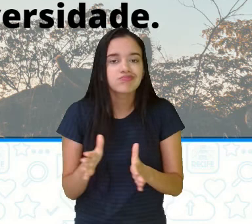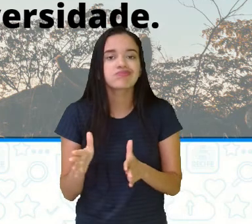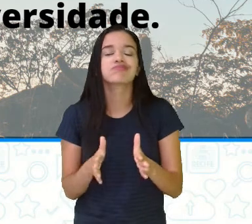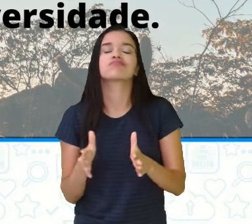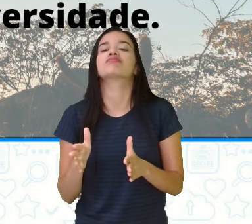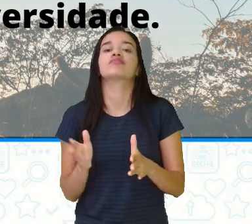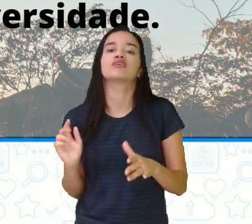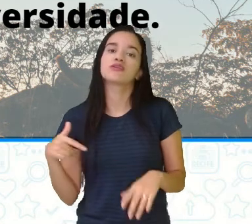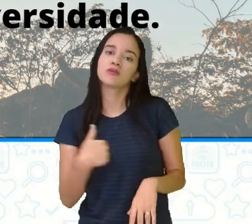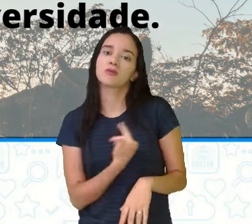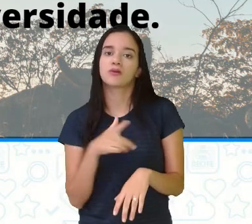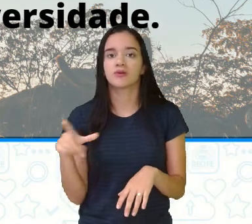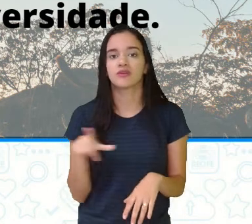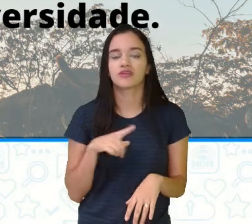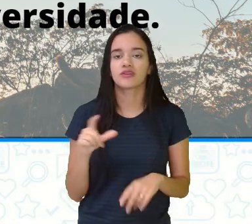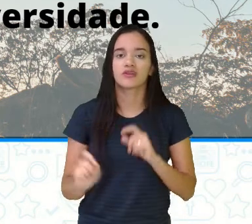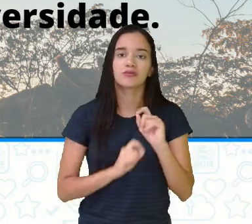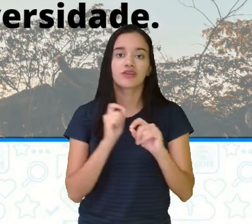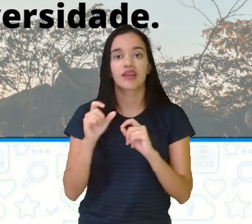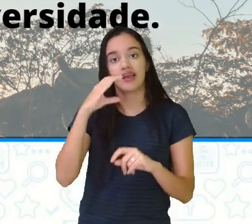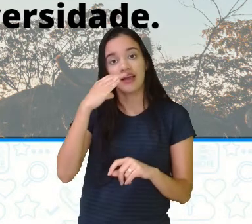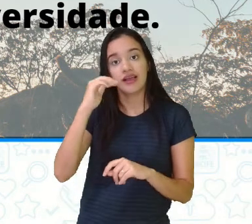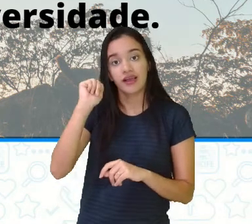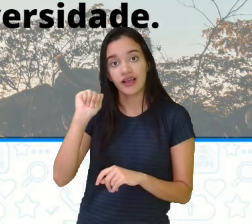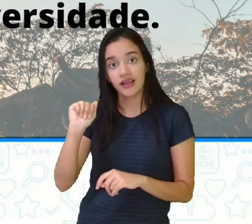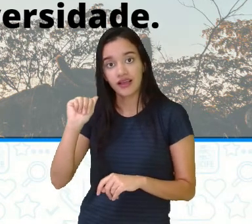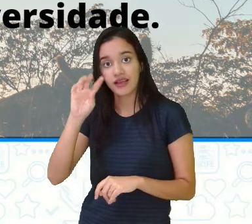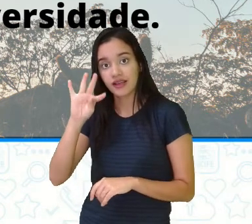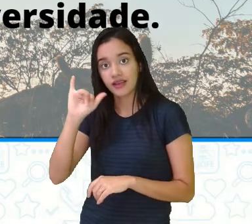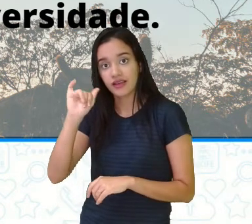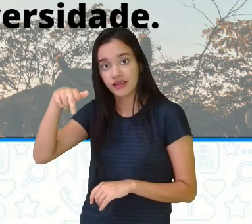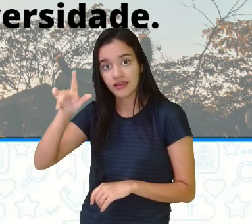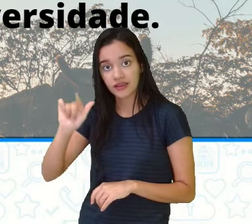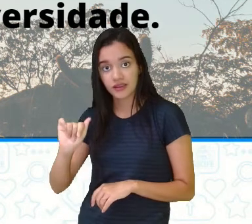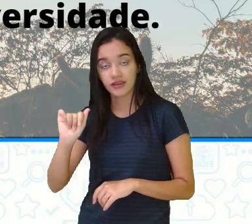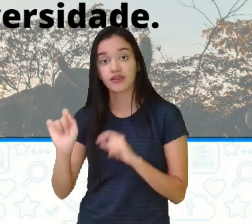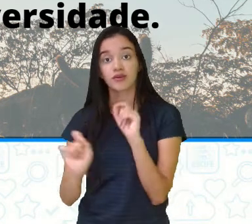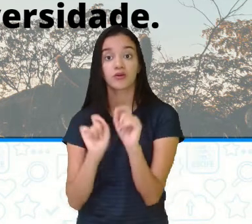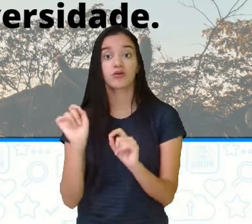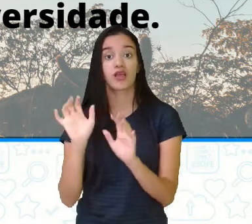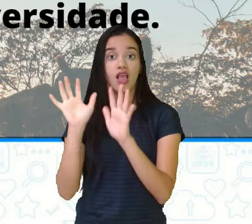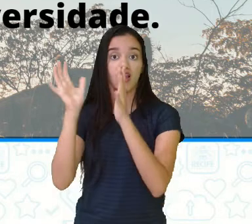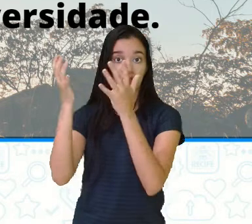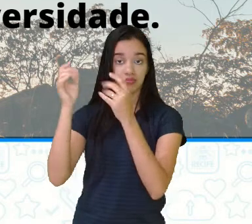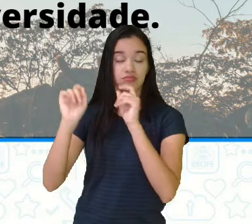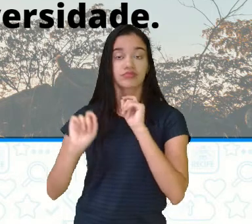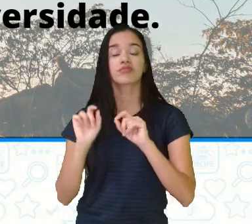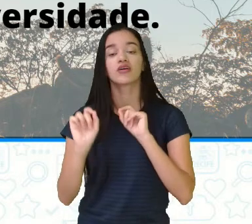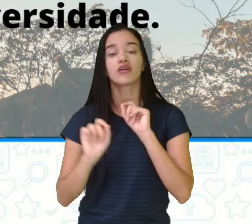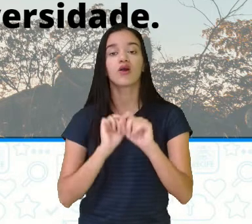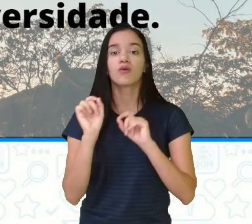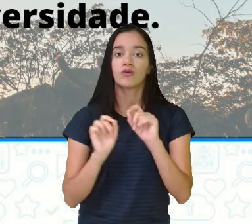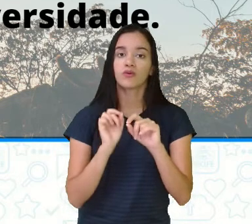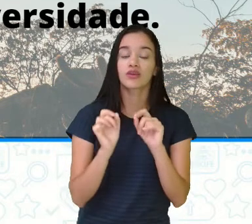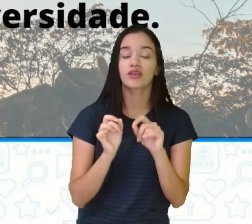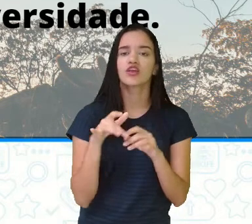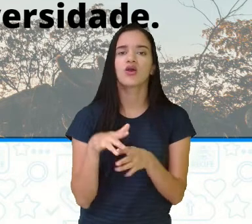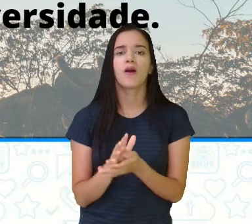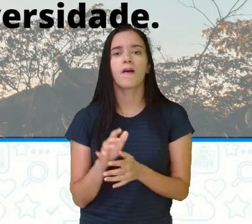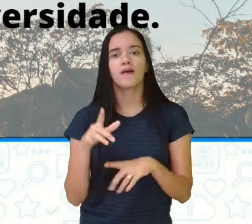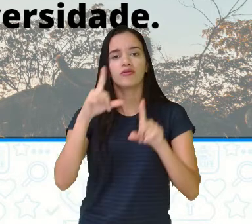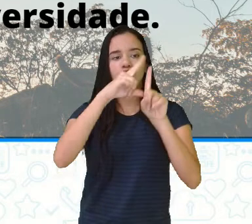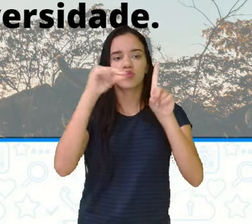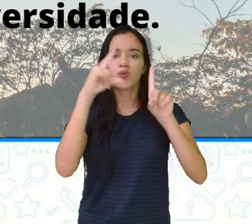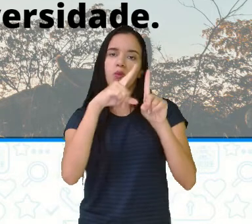estiagem. E aí nós temos a caatinga. É um bioma brasileiro que apresenta clima semiárido, vegetação com poucas folhas